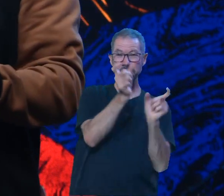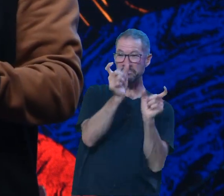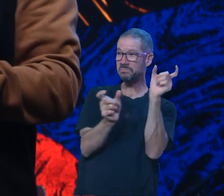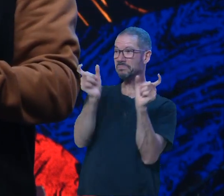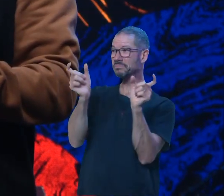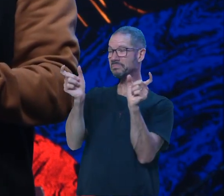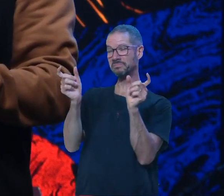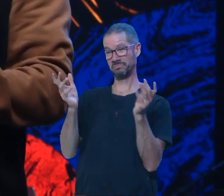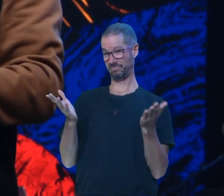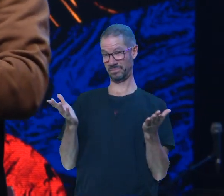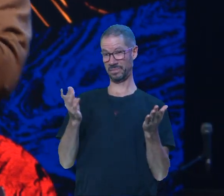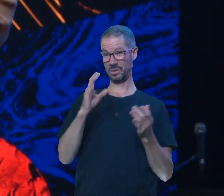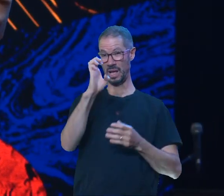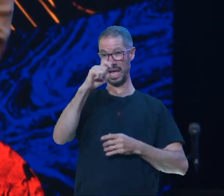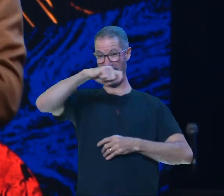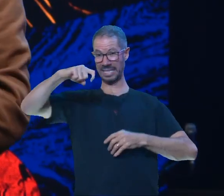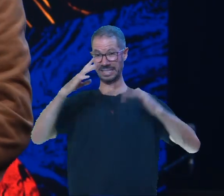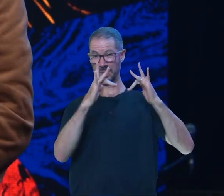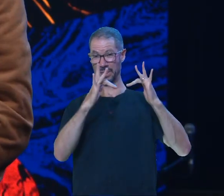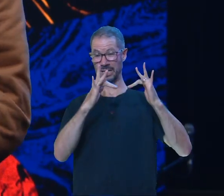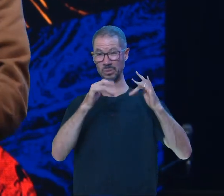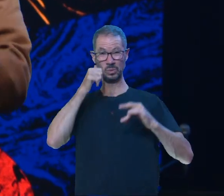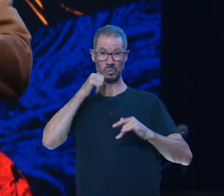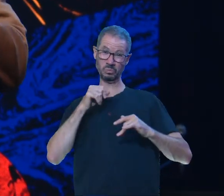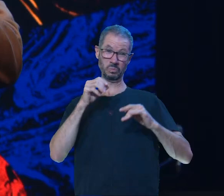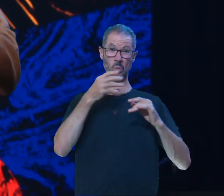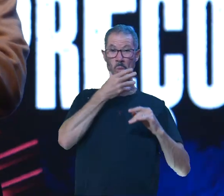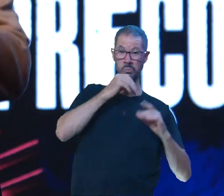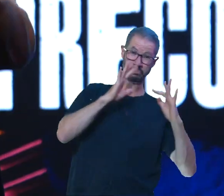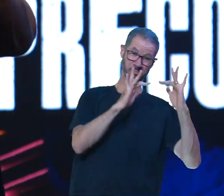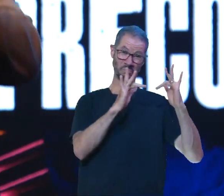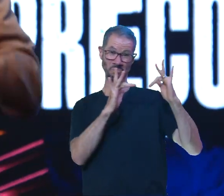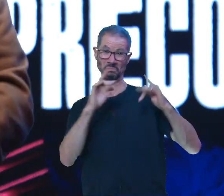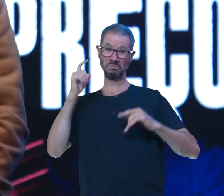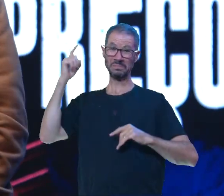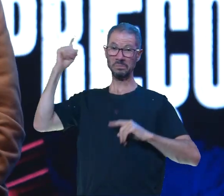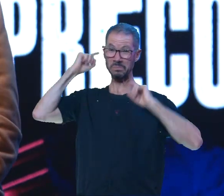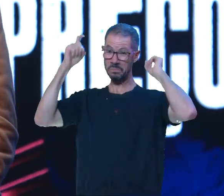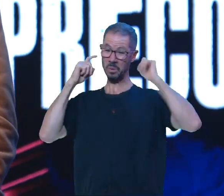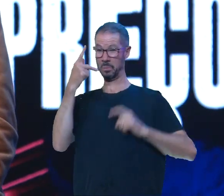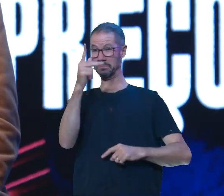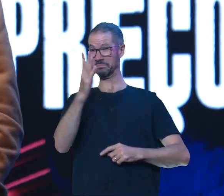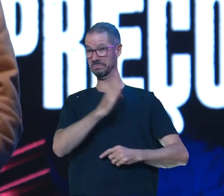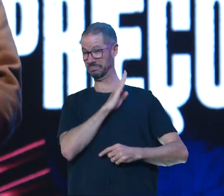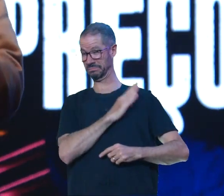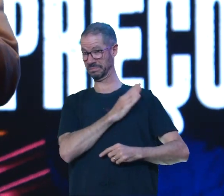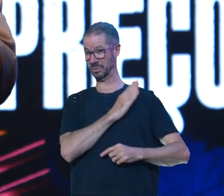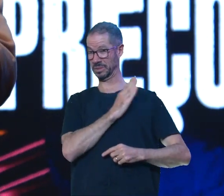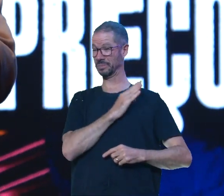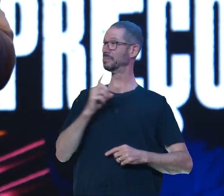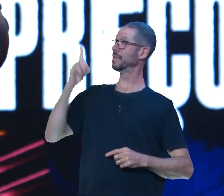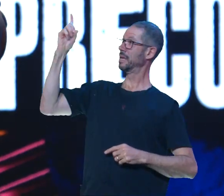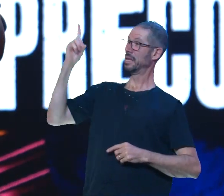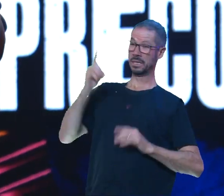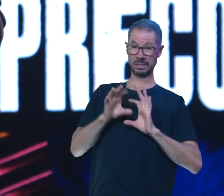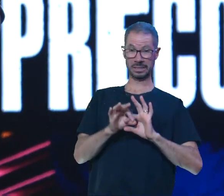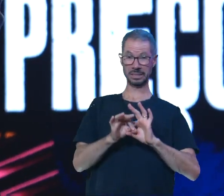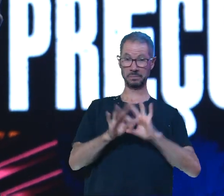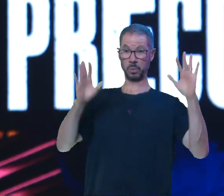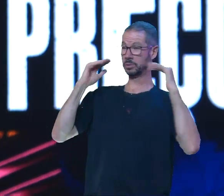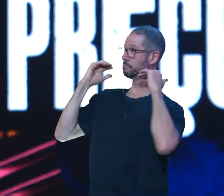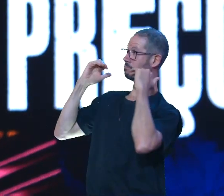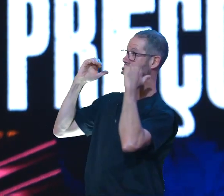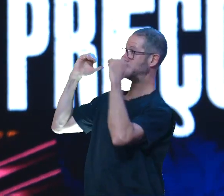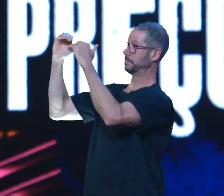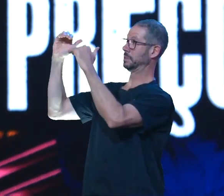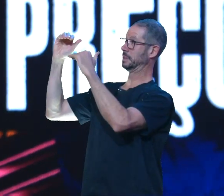ex. É com você. Porque Deus está preocupado com o teu coração. Se Ele está disposto a obedecer e